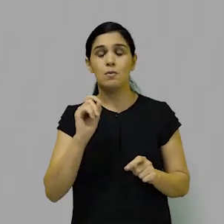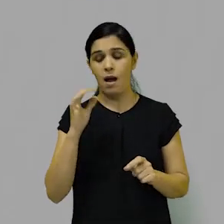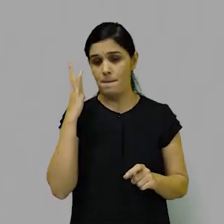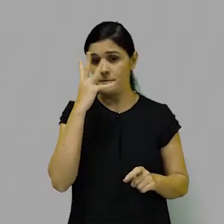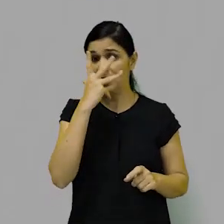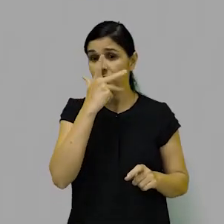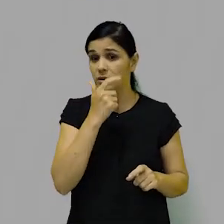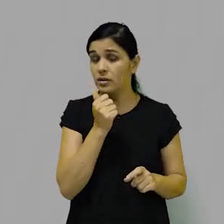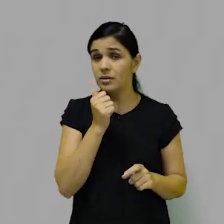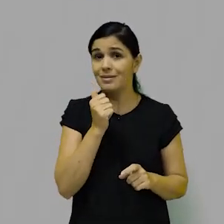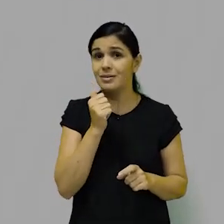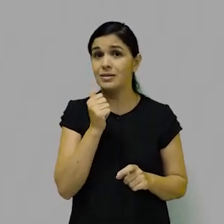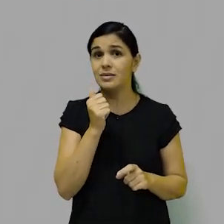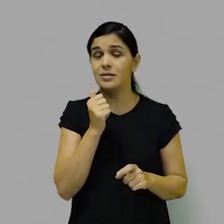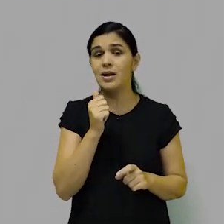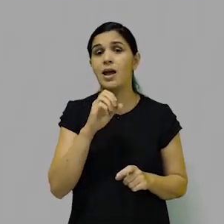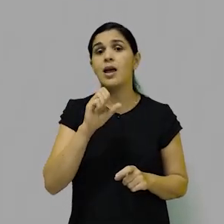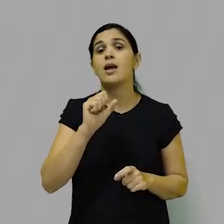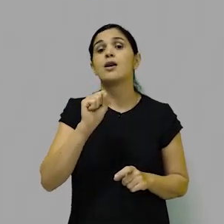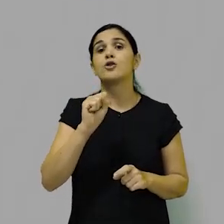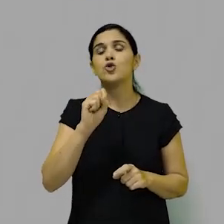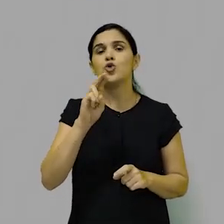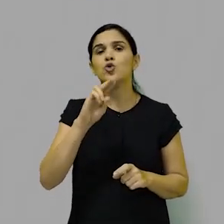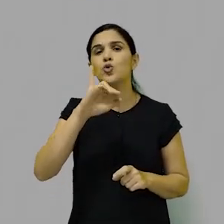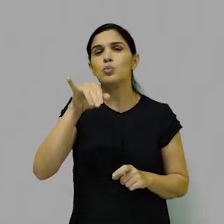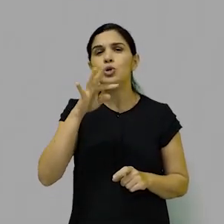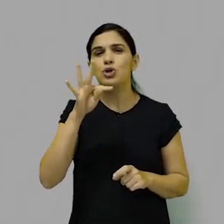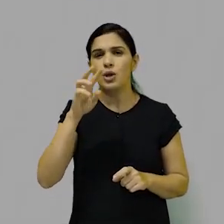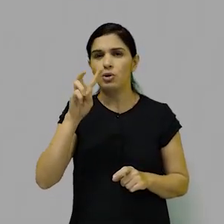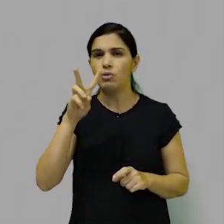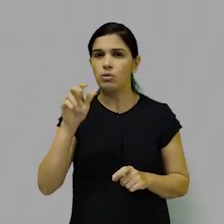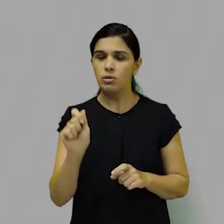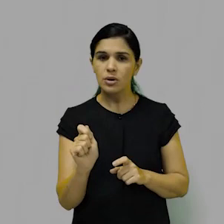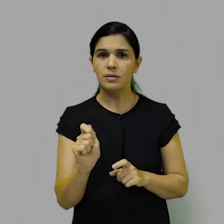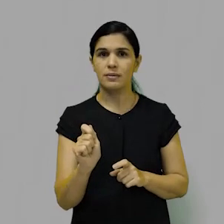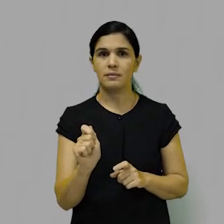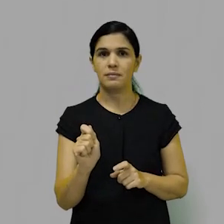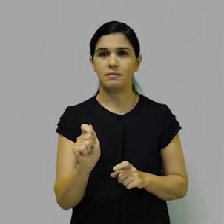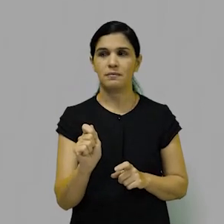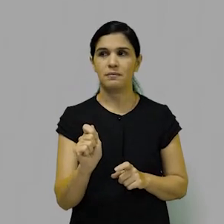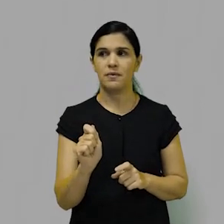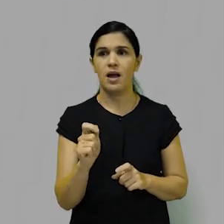subjetivada. Eu não posso e nem devo tomar como